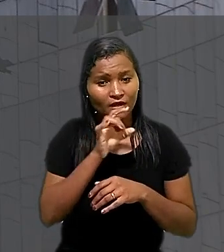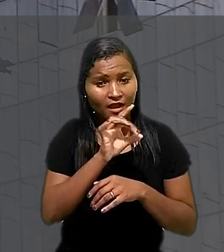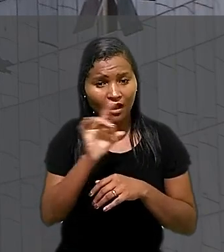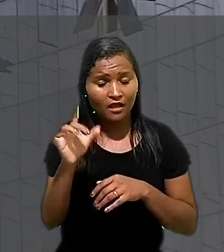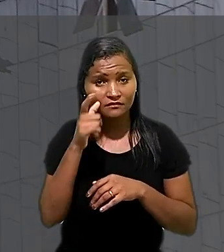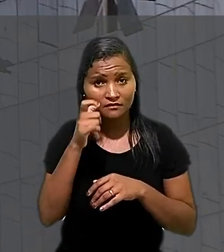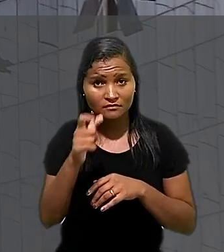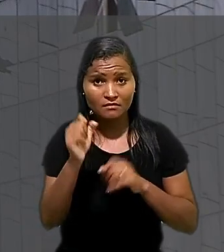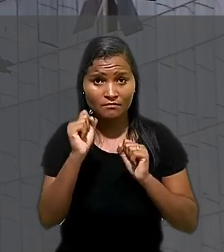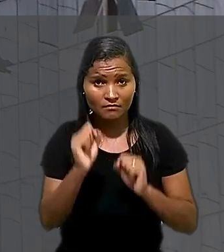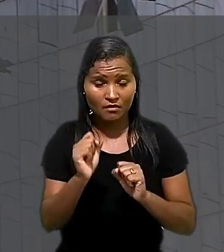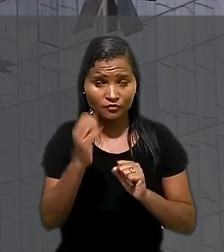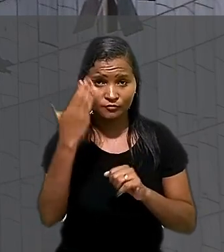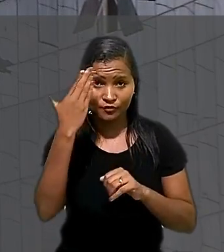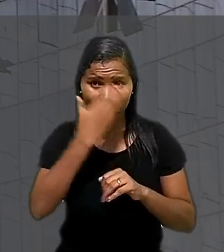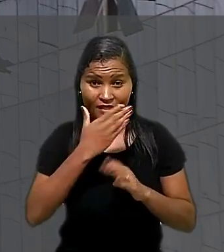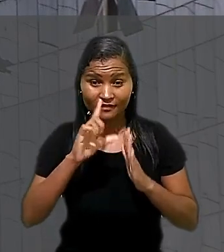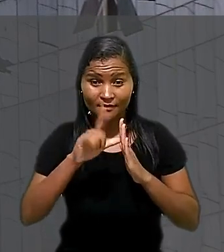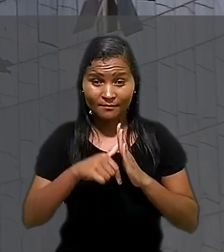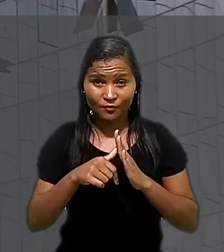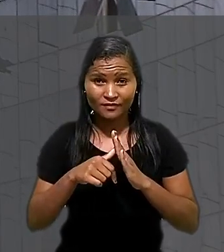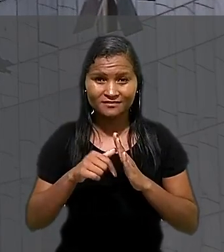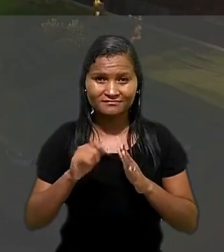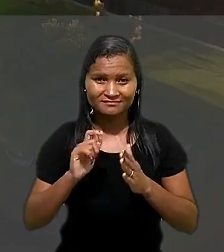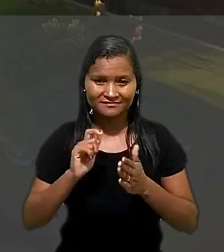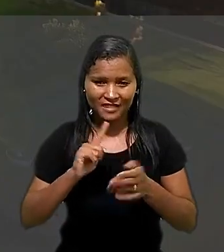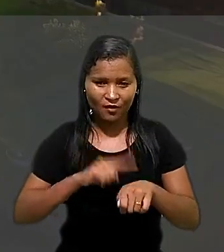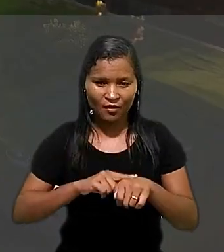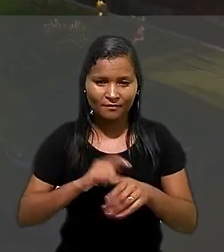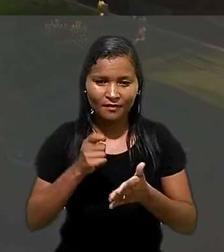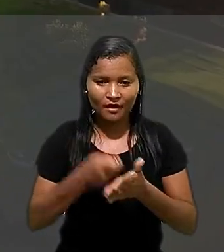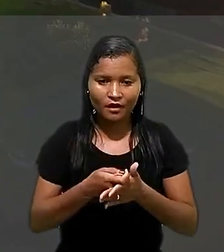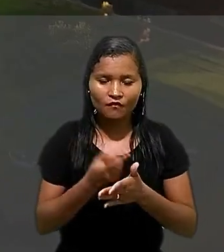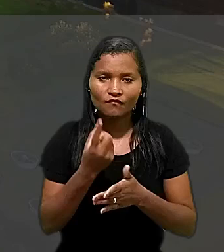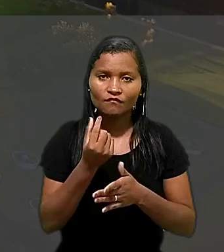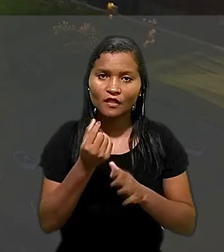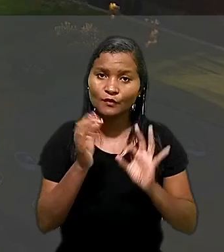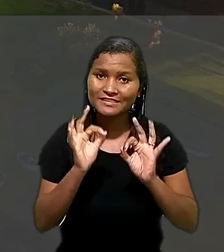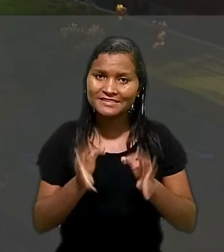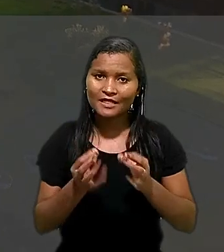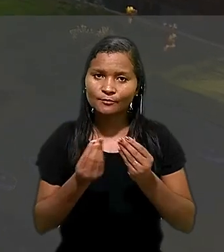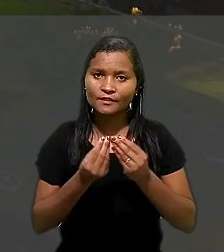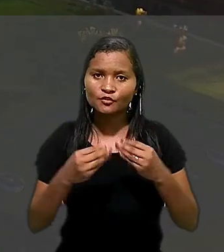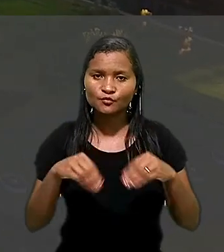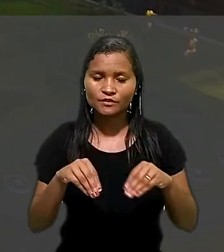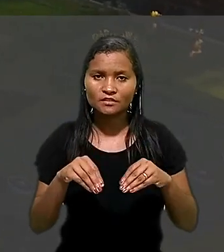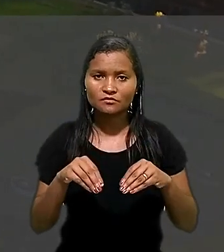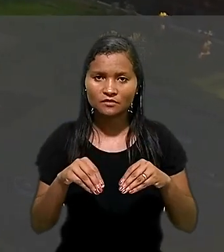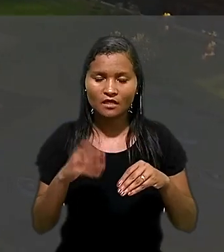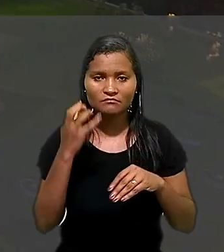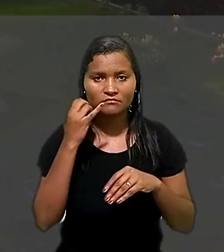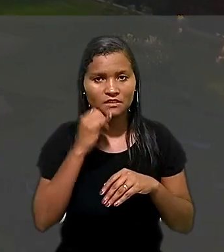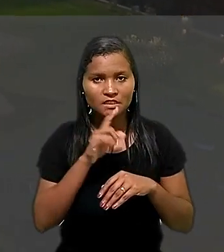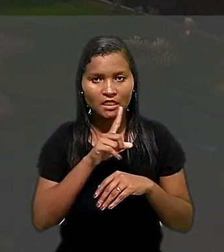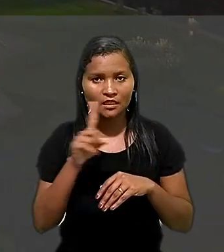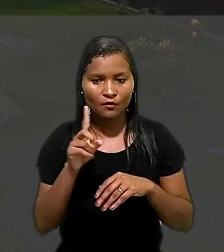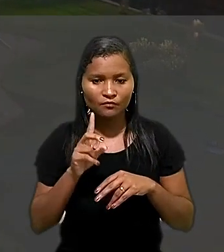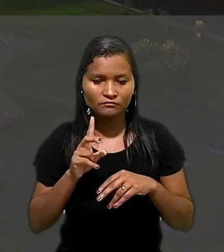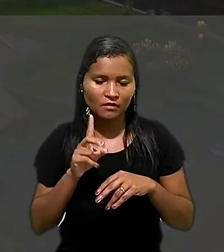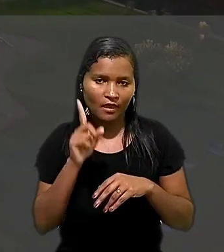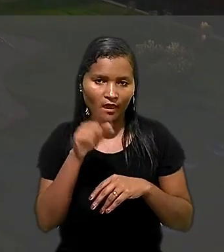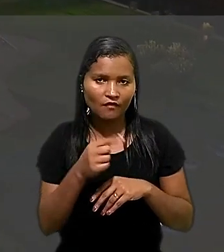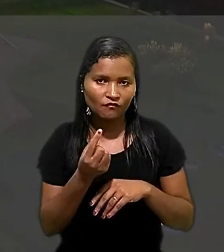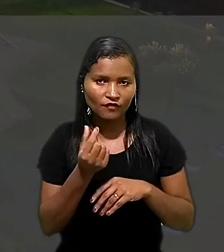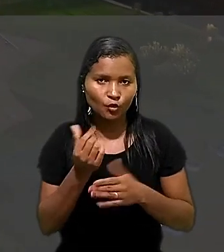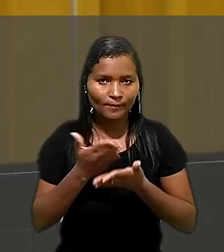cada interessado poderá provar na fase de liquidação o valor exato do prejuízo, caso não prevaleça o valor médio proposto